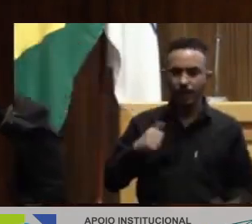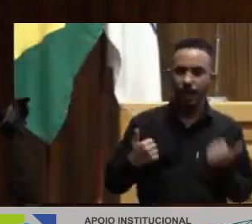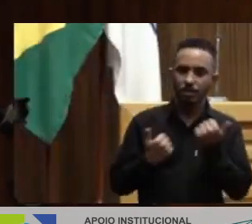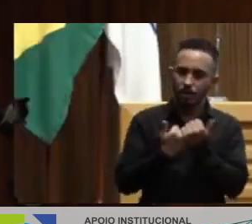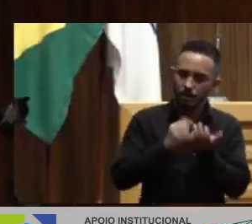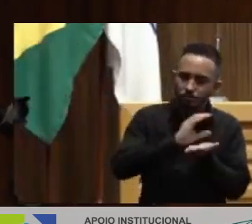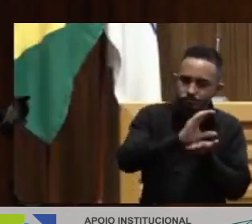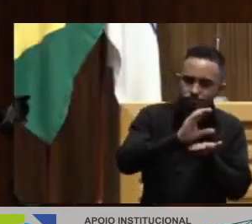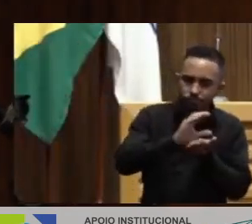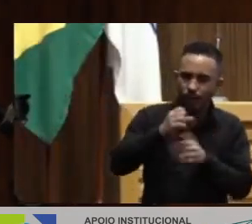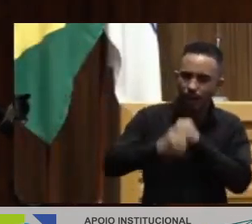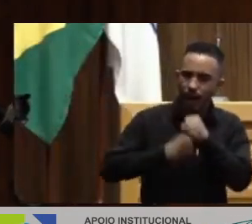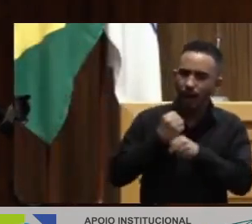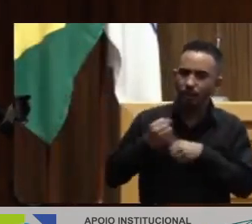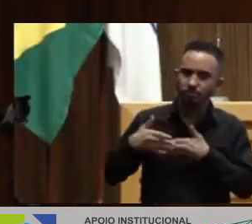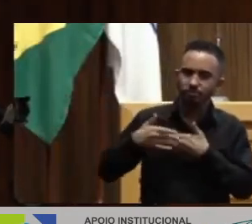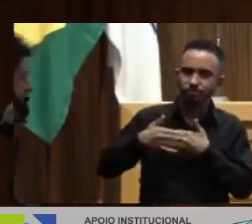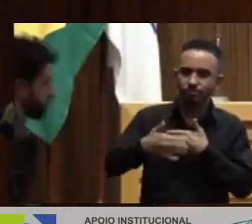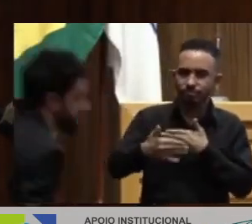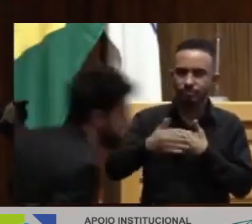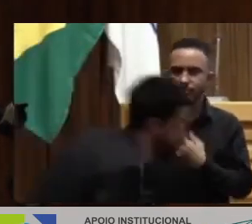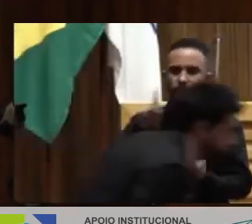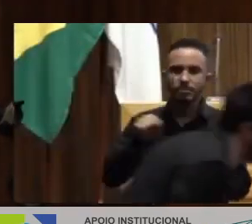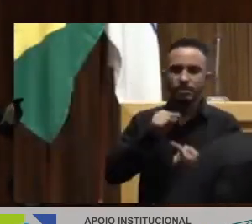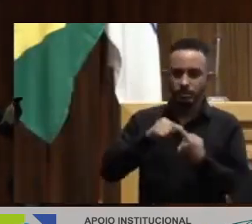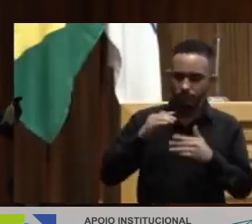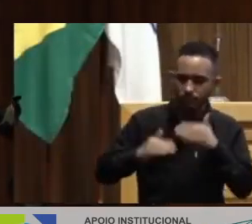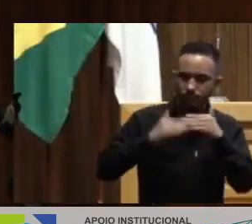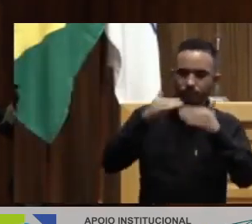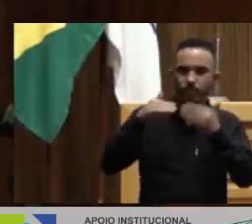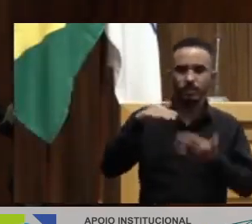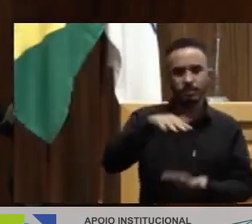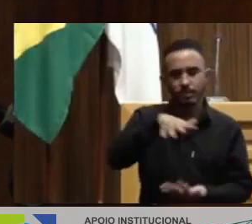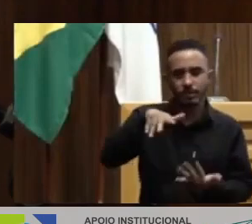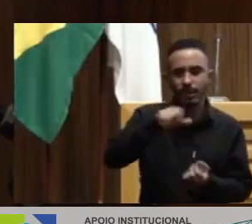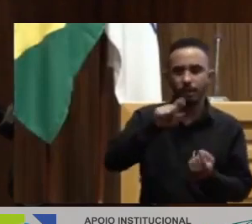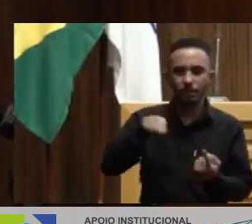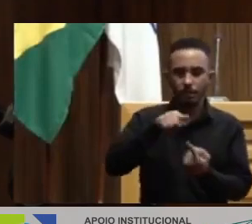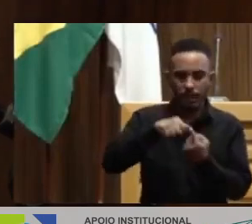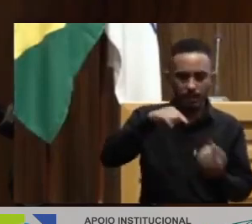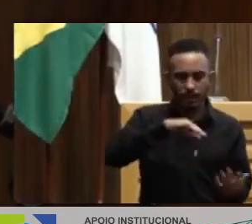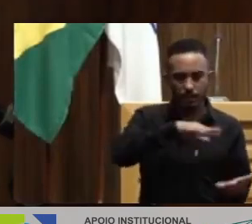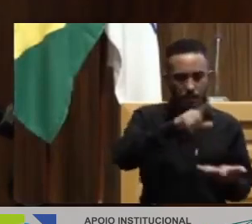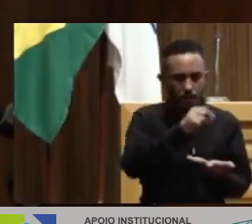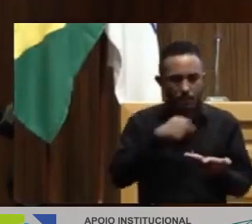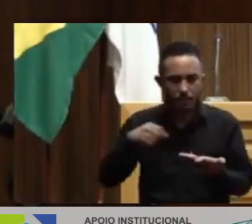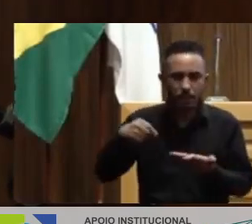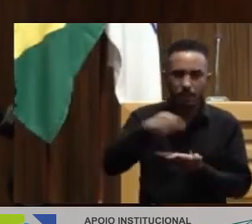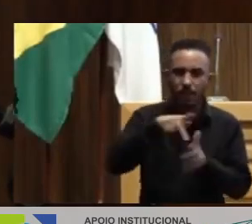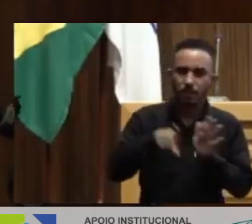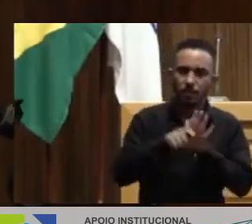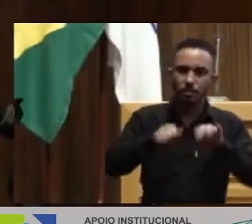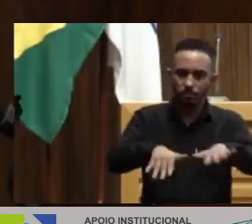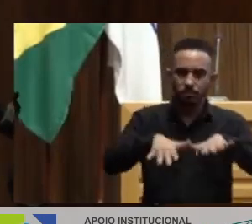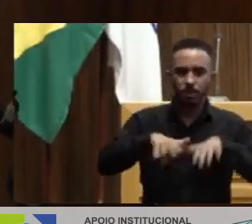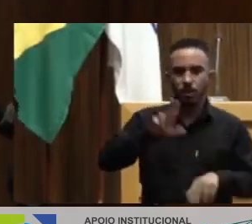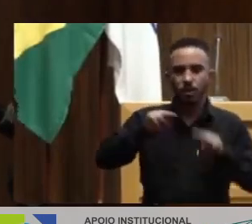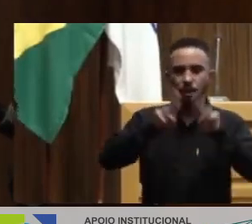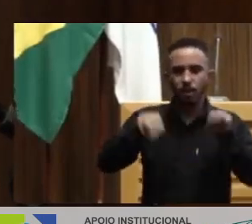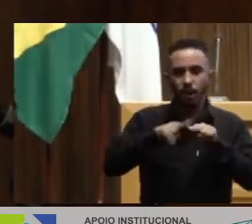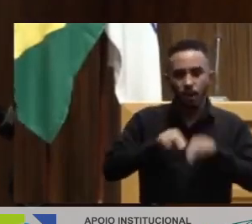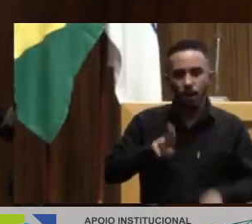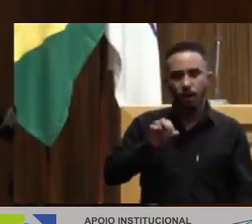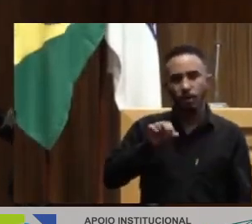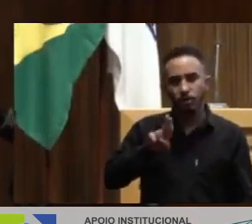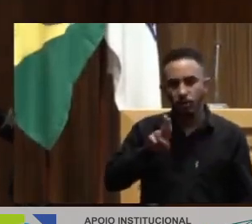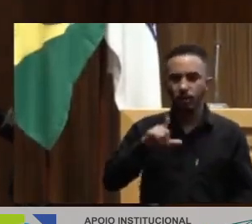próximos anos. Os objetivos do desenvolvimento sustentável, metas globais estabelecidas pela Assembleia Geral das Nações Unidas, a ONU,